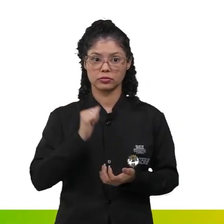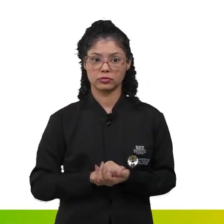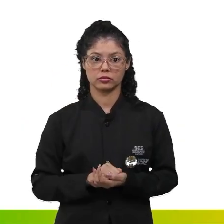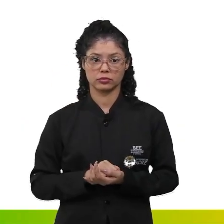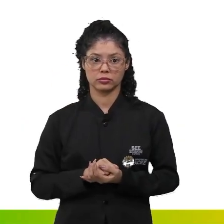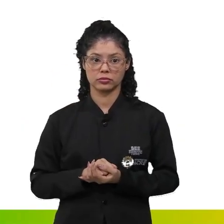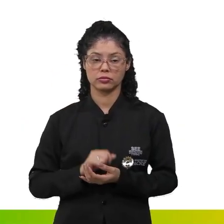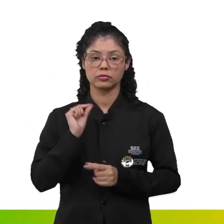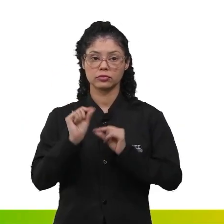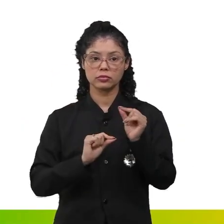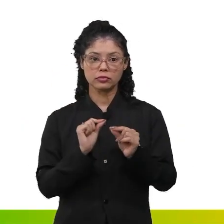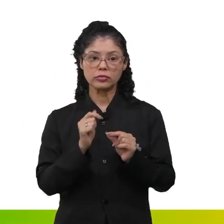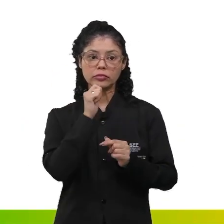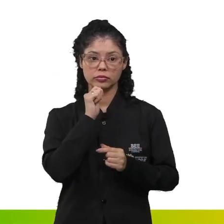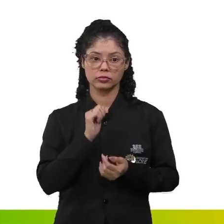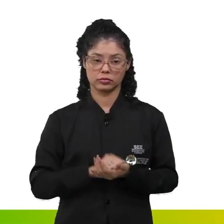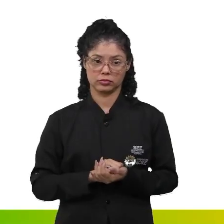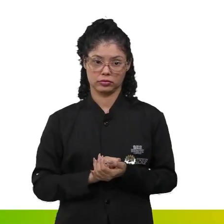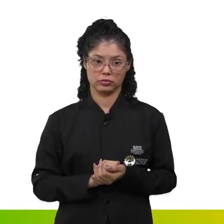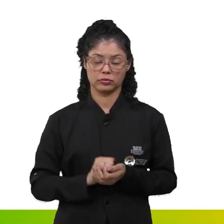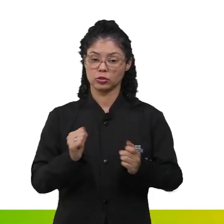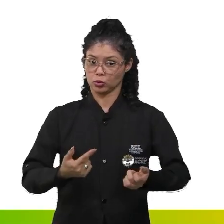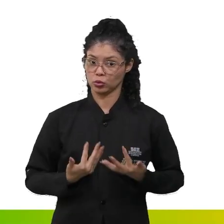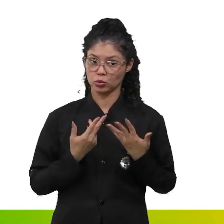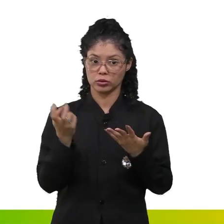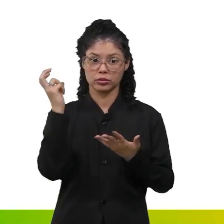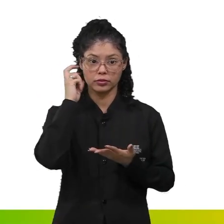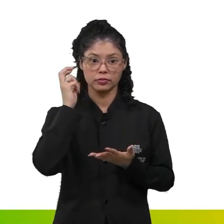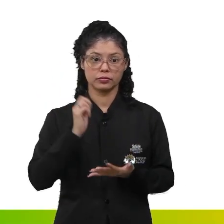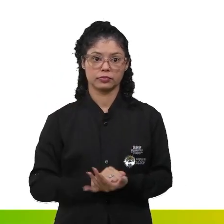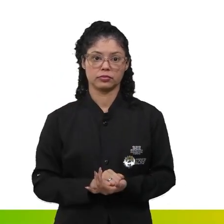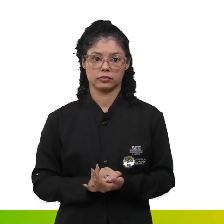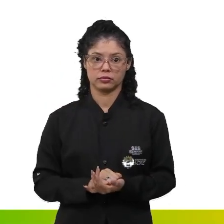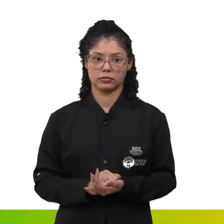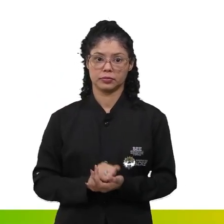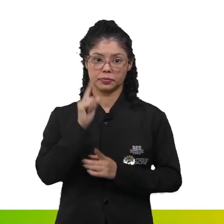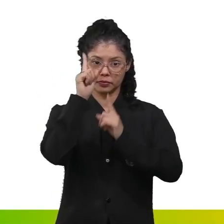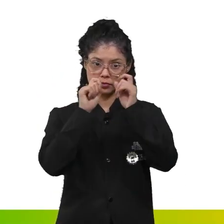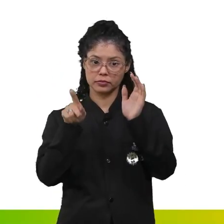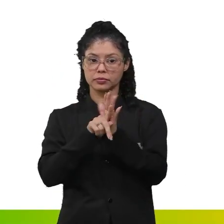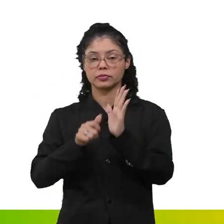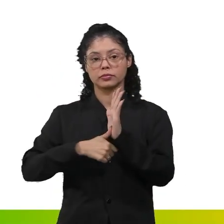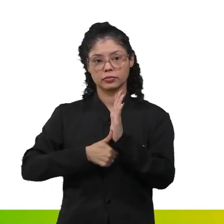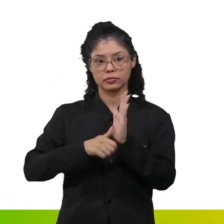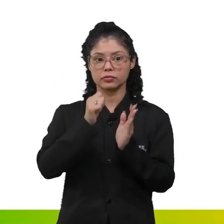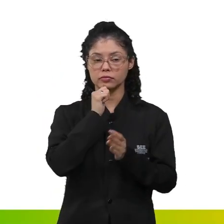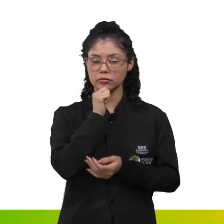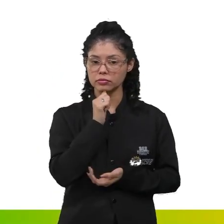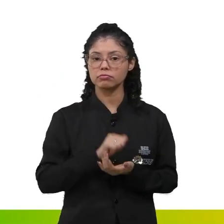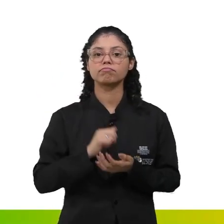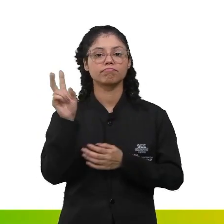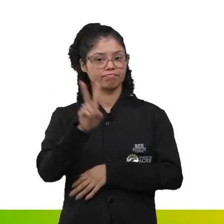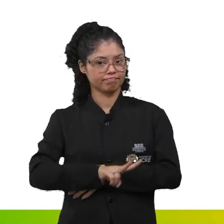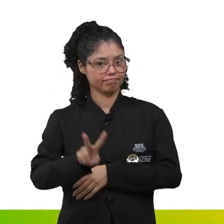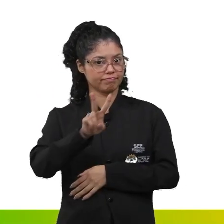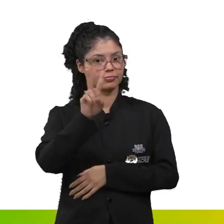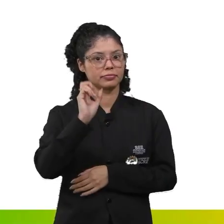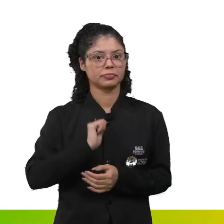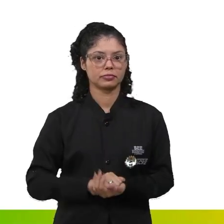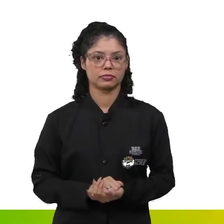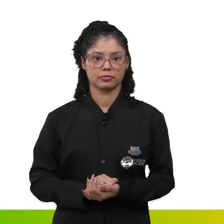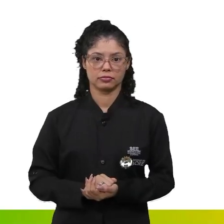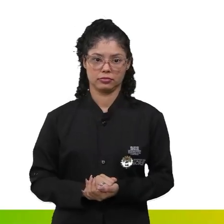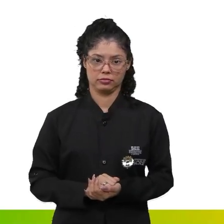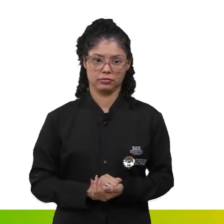que competir, né? Temos a alusão a manifestações culturais, que expressam identidades e valores, tudo bem?